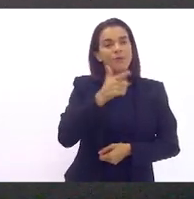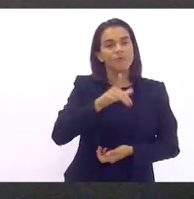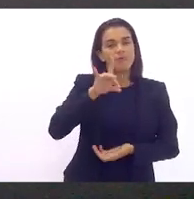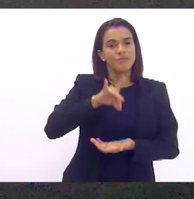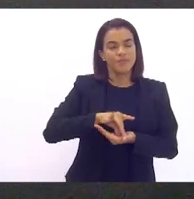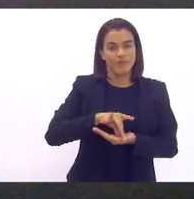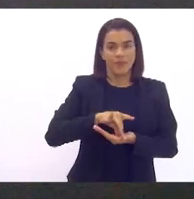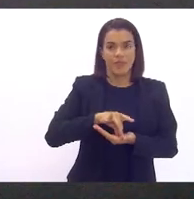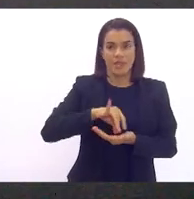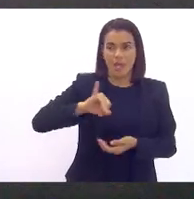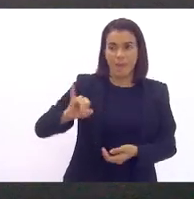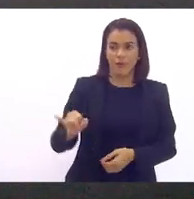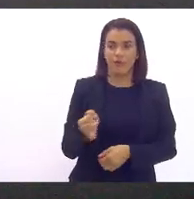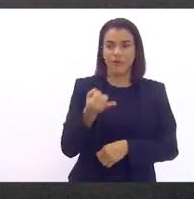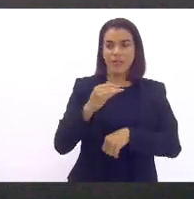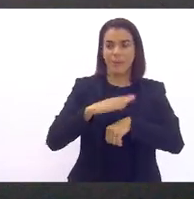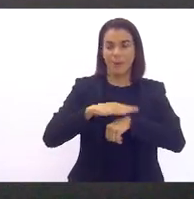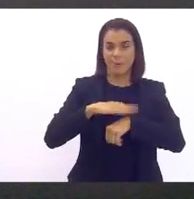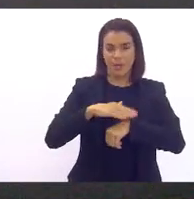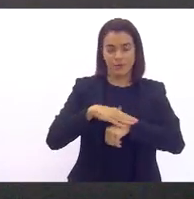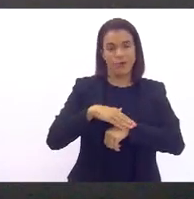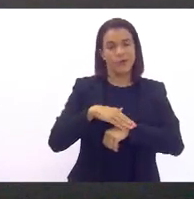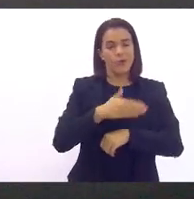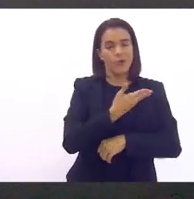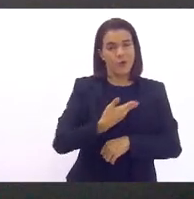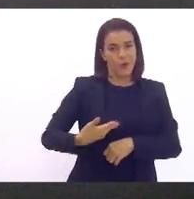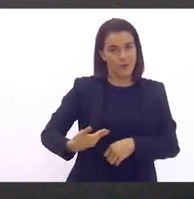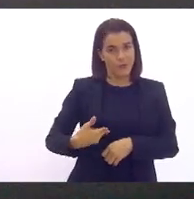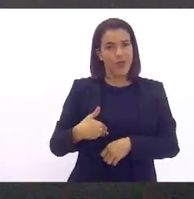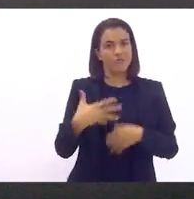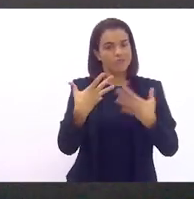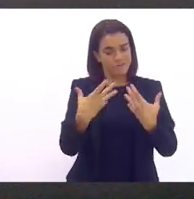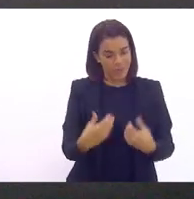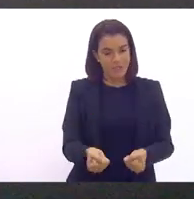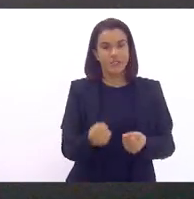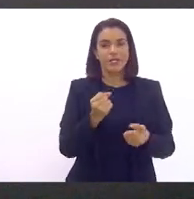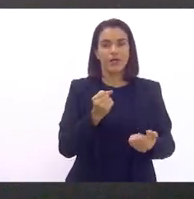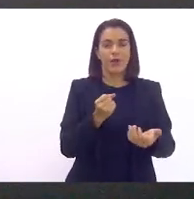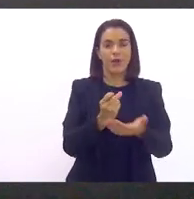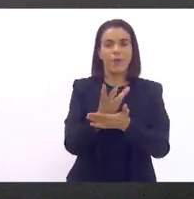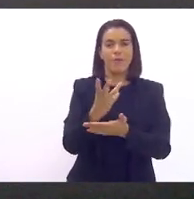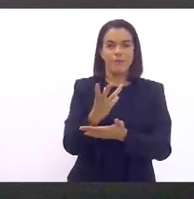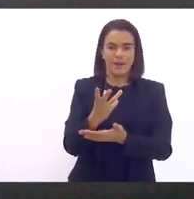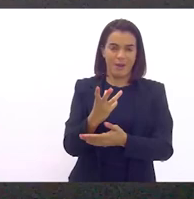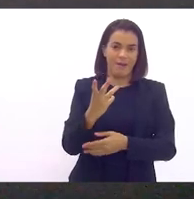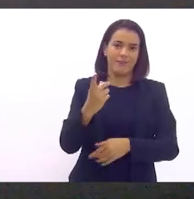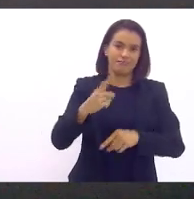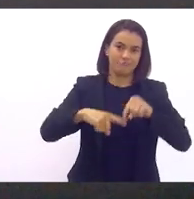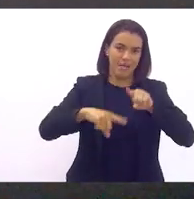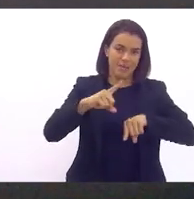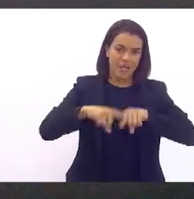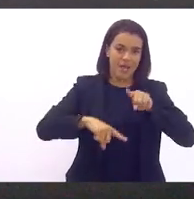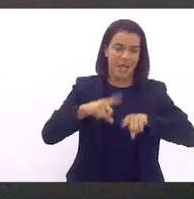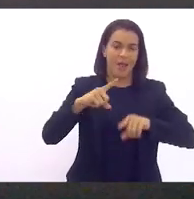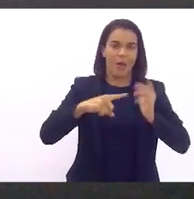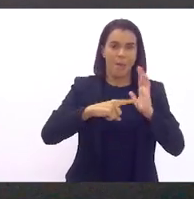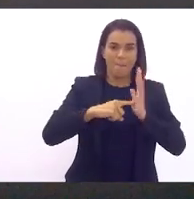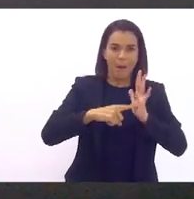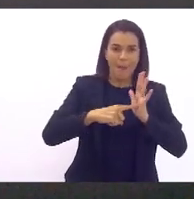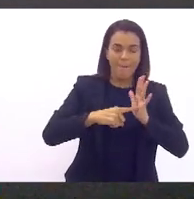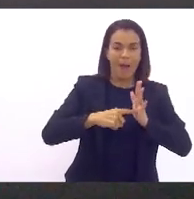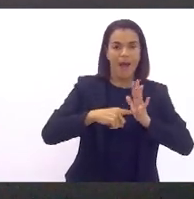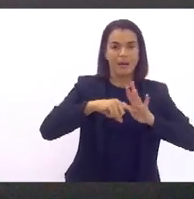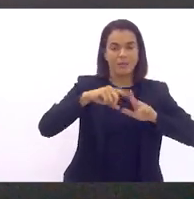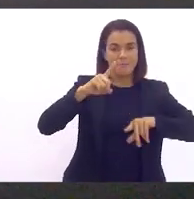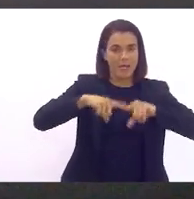aproveitar esse momento em que o governo se propõe a comprar e investir para comprar remédios Equipamentos insumos